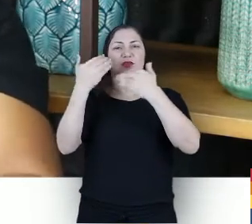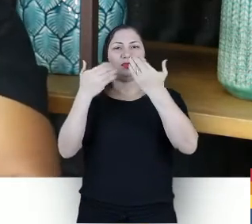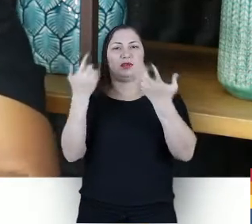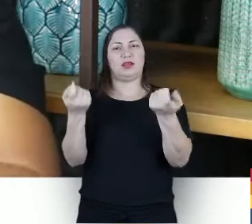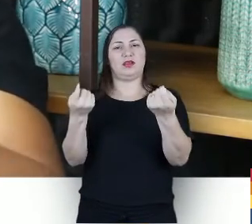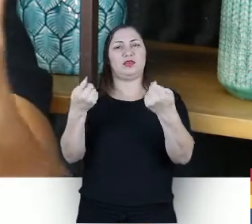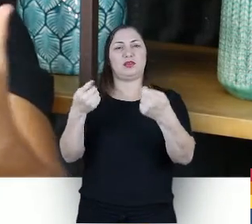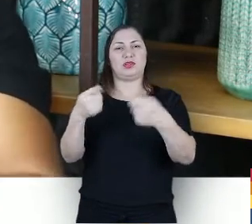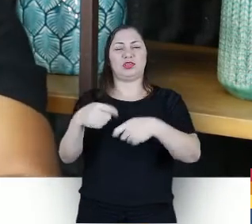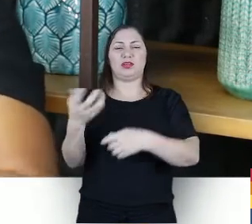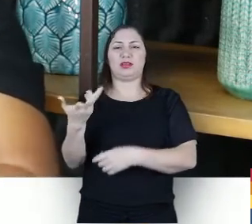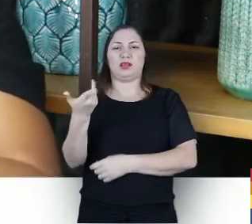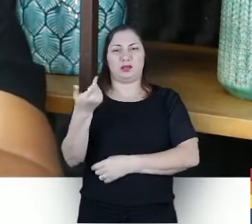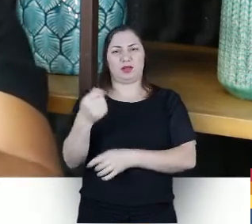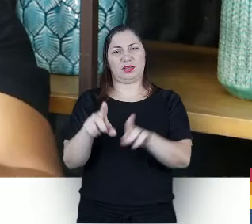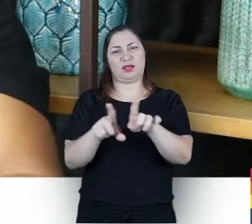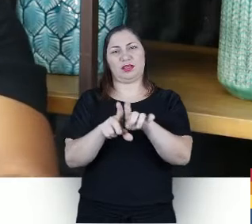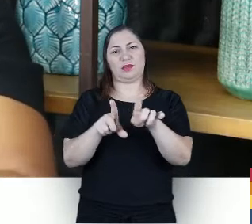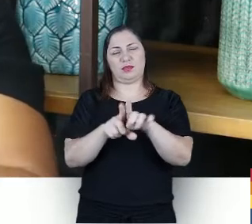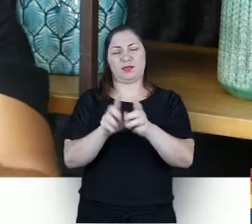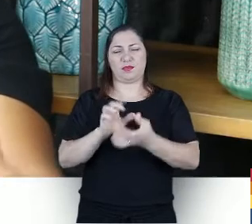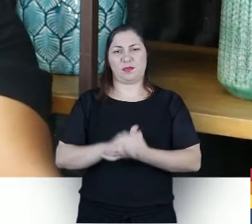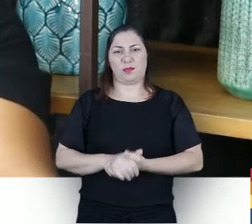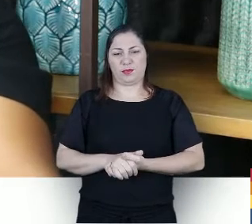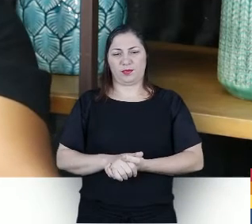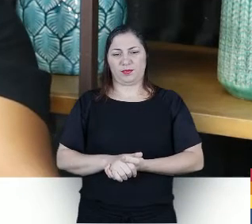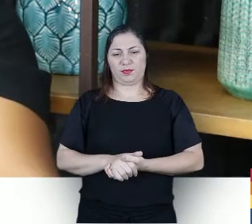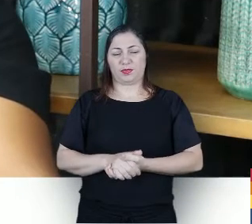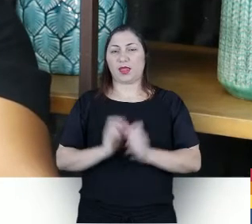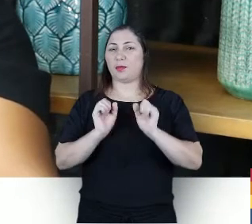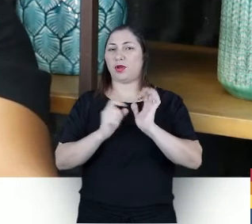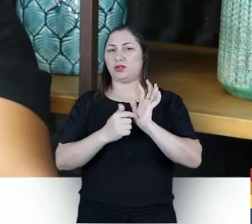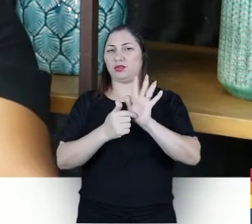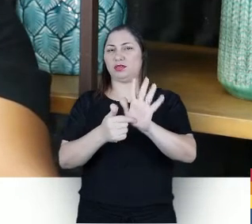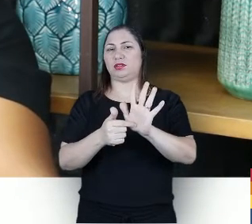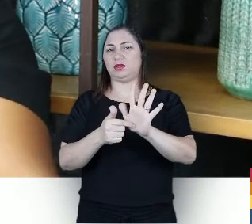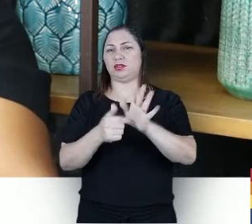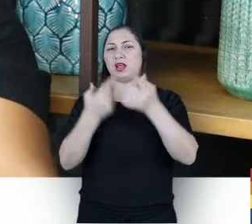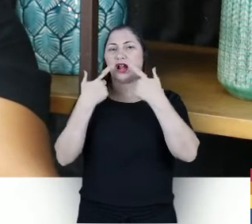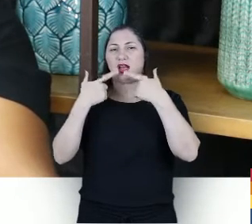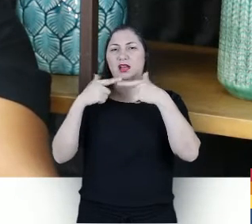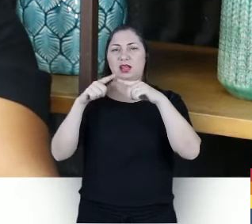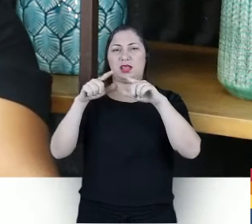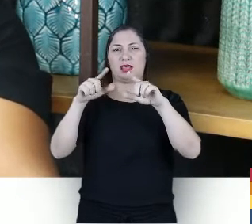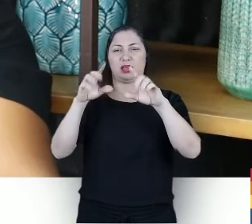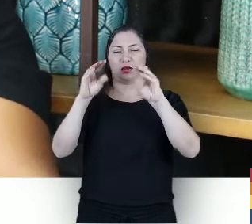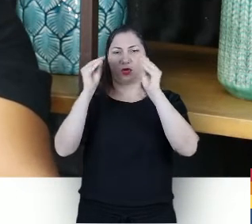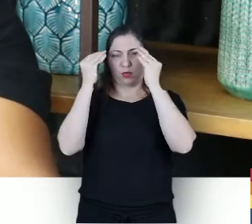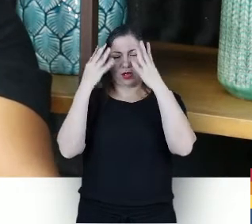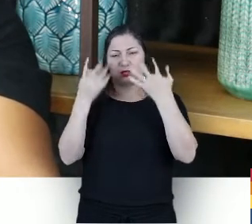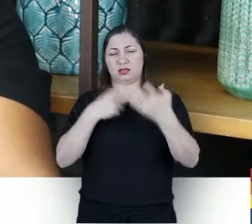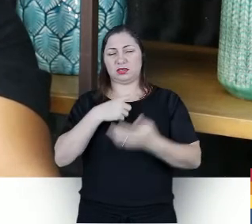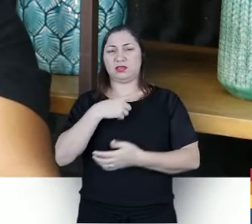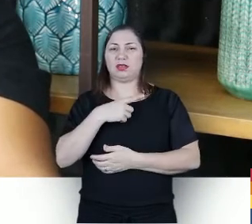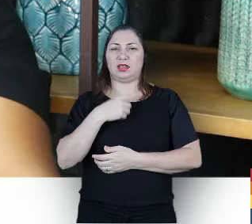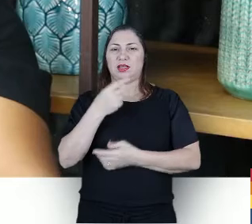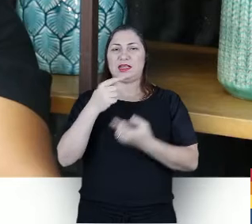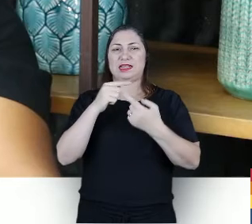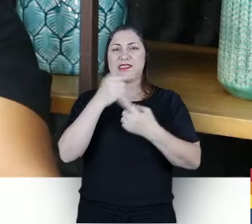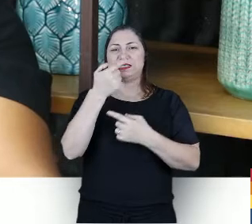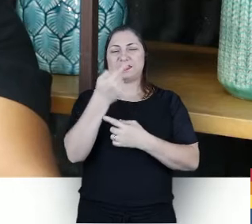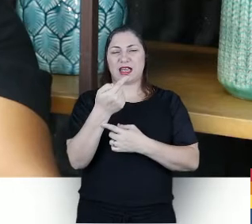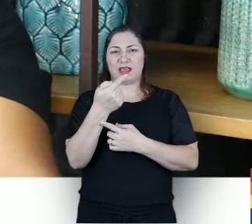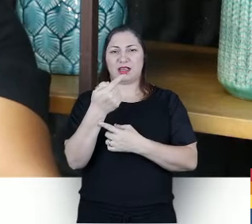tem toda essa vivência, toda essa produção e transformação, é possível aí o desenvolvimento de competências e